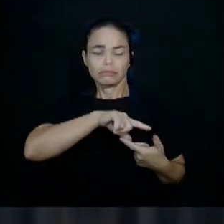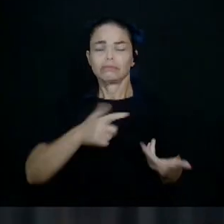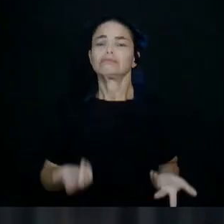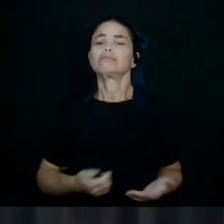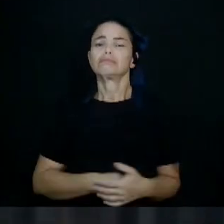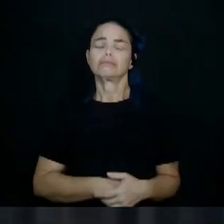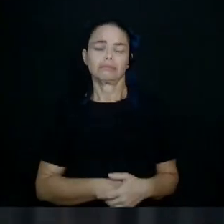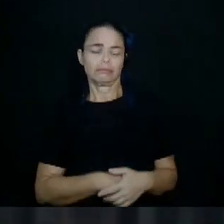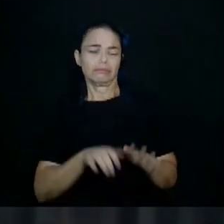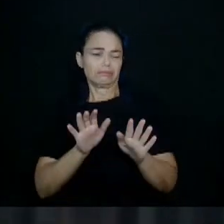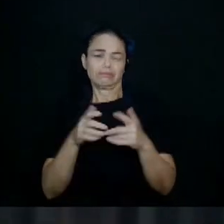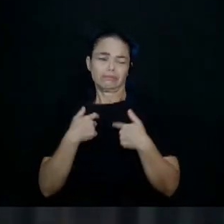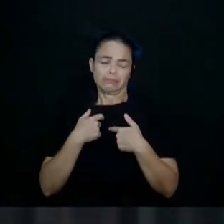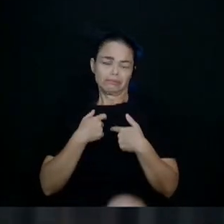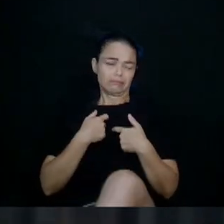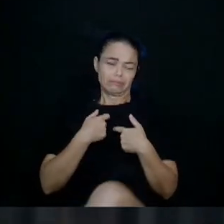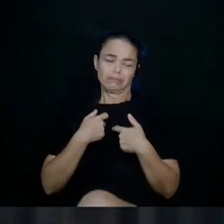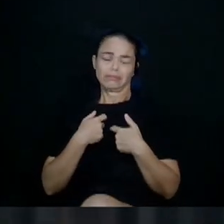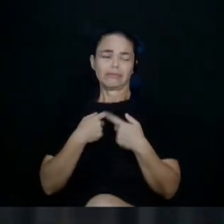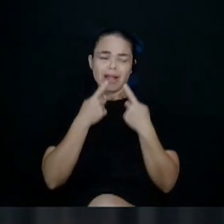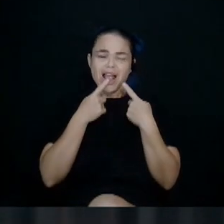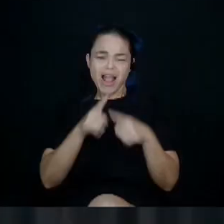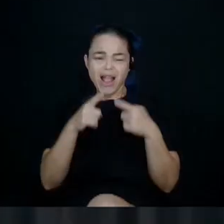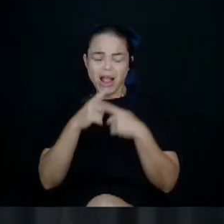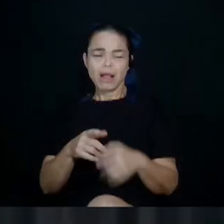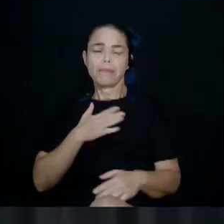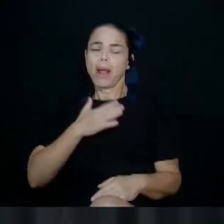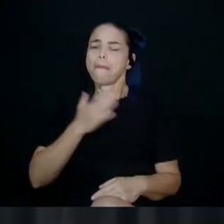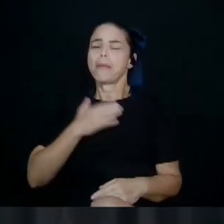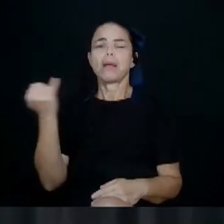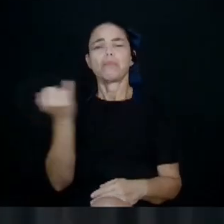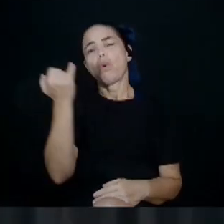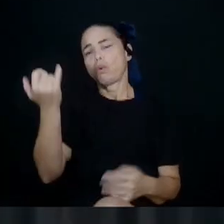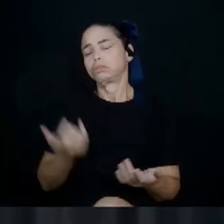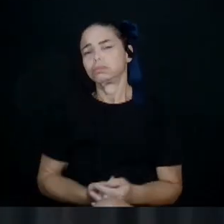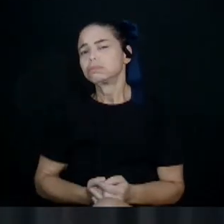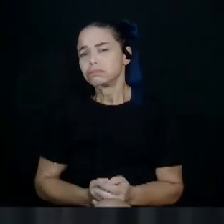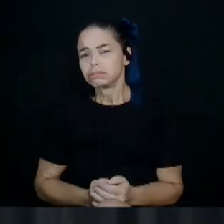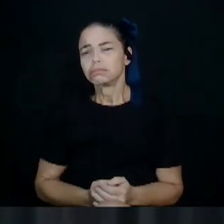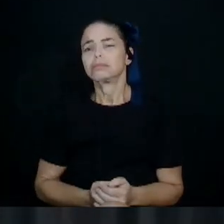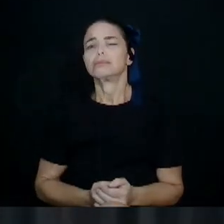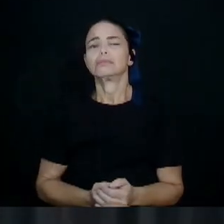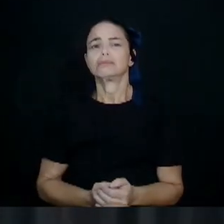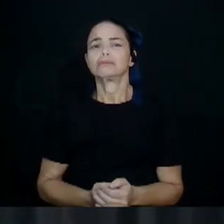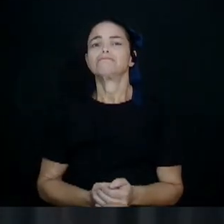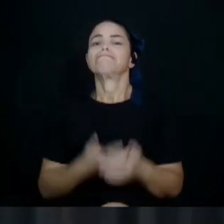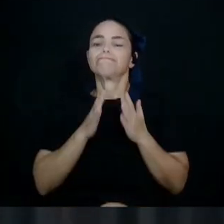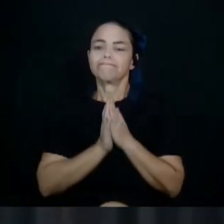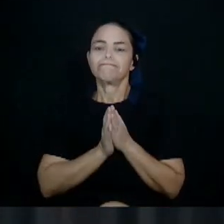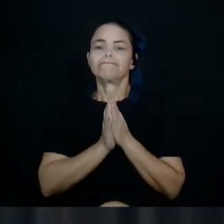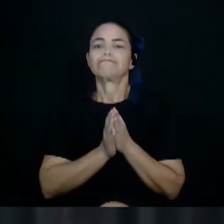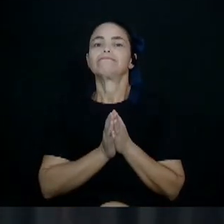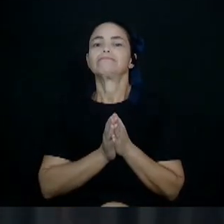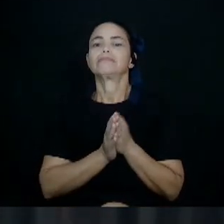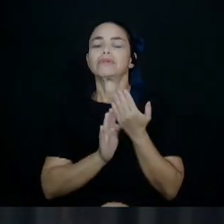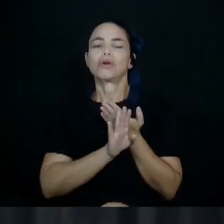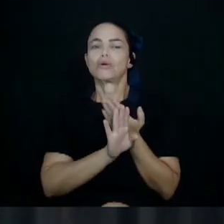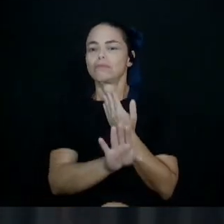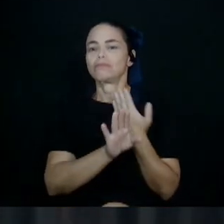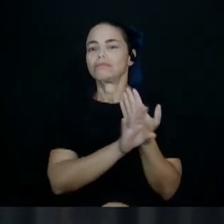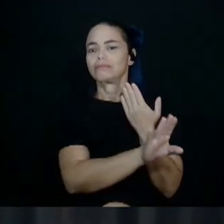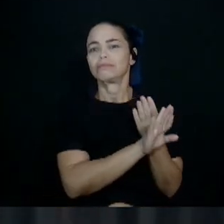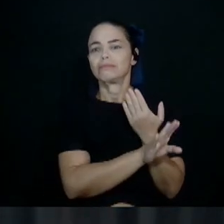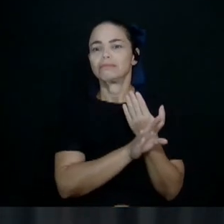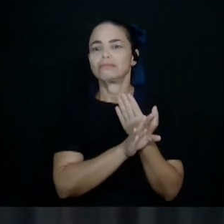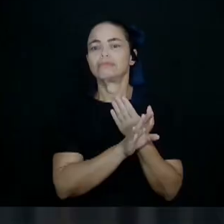pera, mas você está criticando uma coisa que é importante para mim, né? Então, ela começa a se afastar, né? Além de